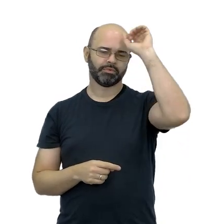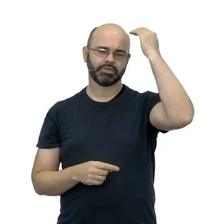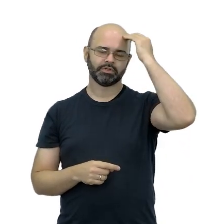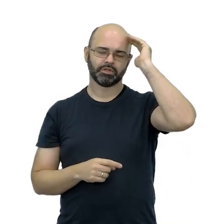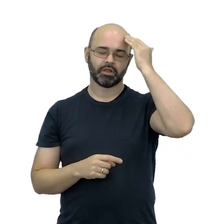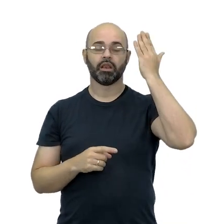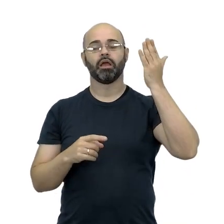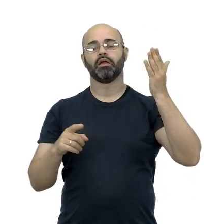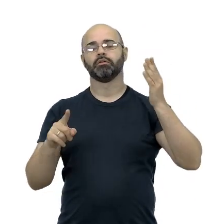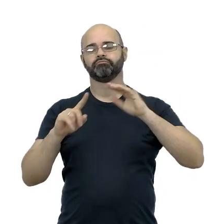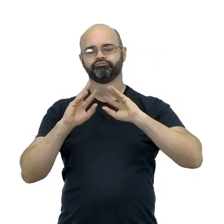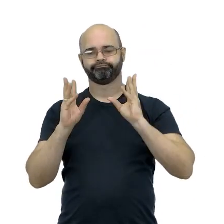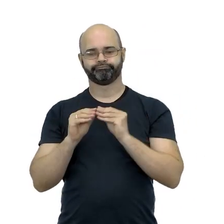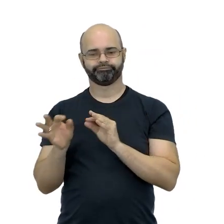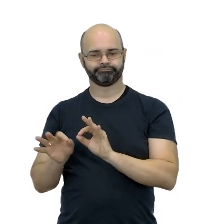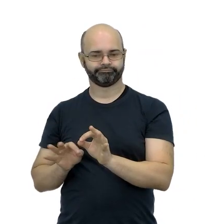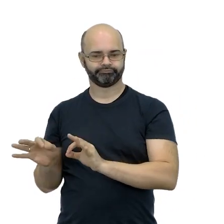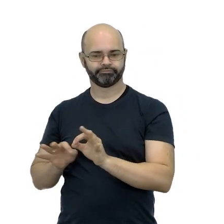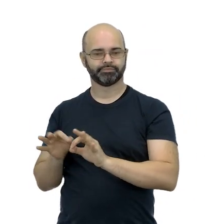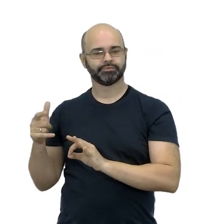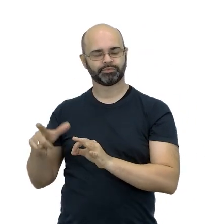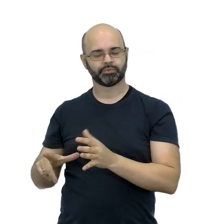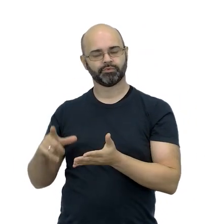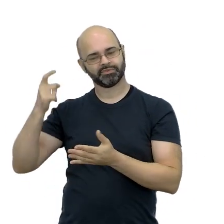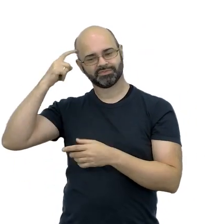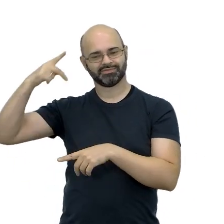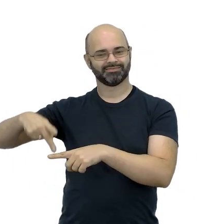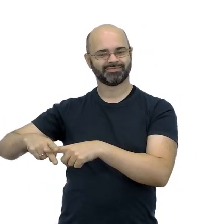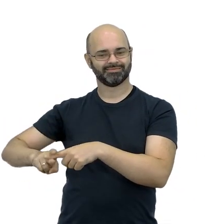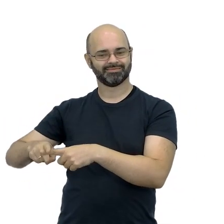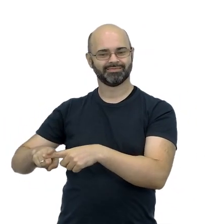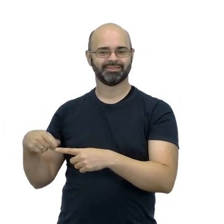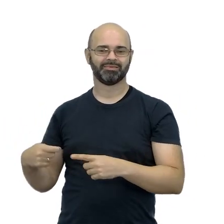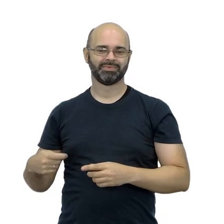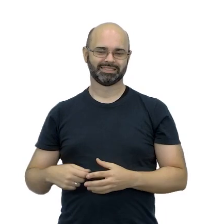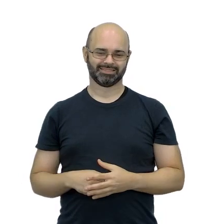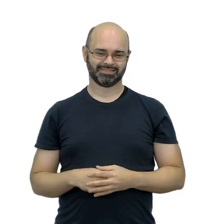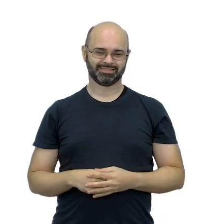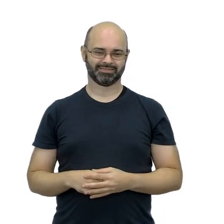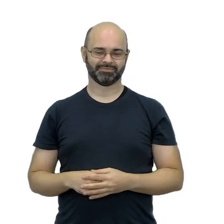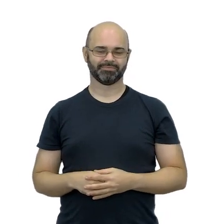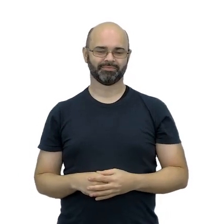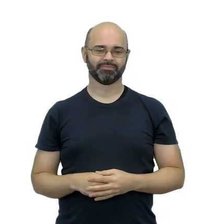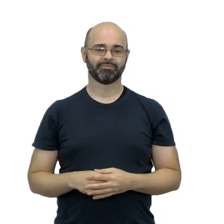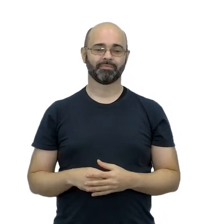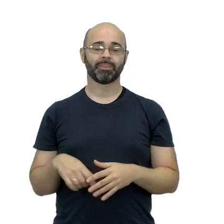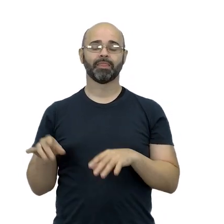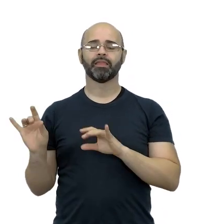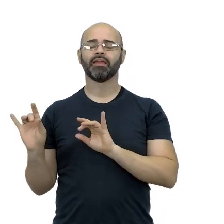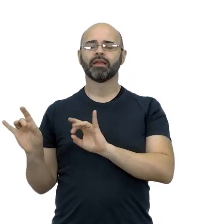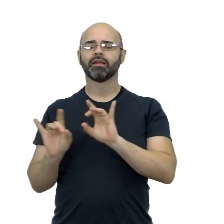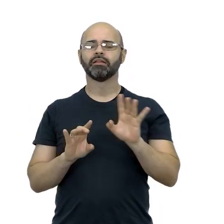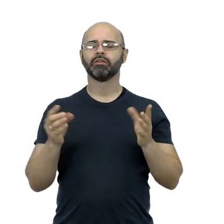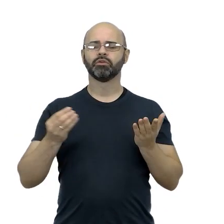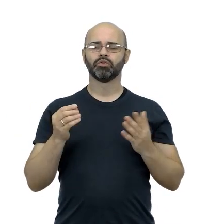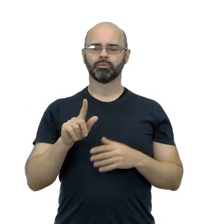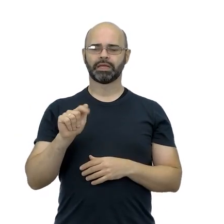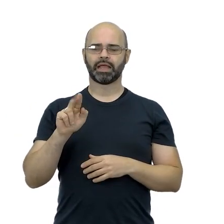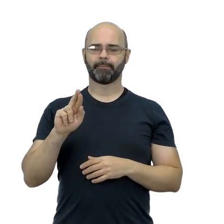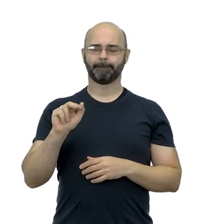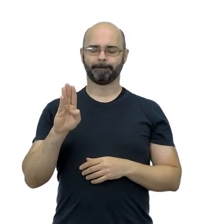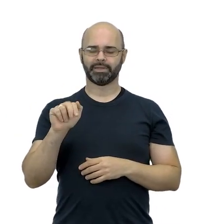consolidado. E aí nós vamos ter que achar aí, para você mostrar, tudo da onde que ele parte para cada uma delas. Como que é o gabarito? Então, qual